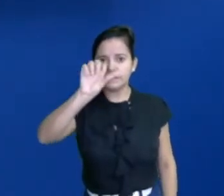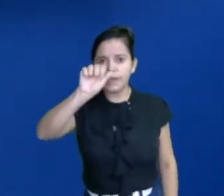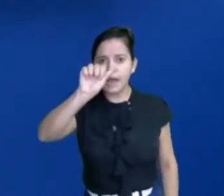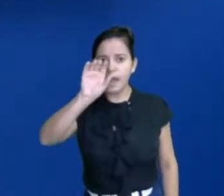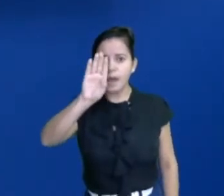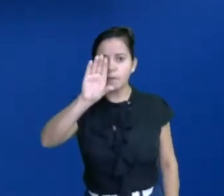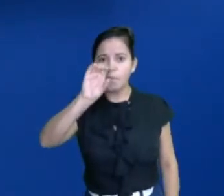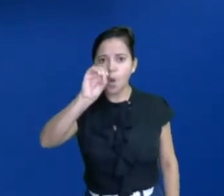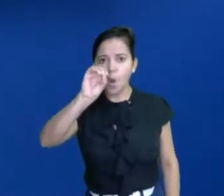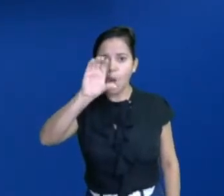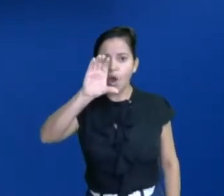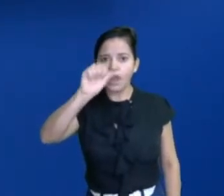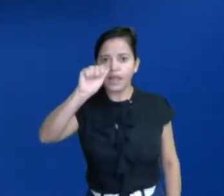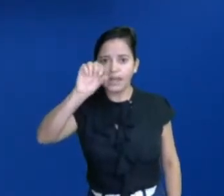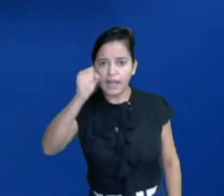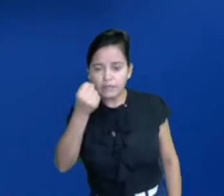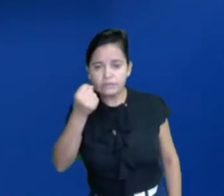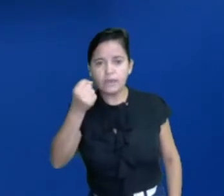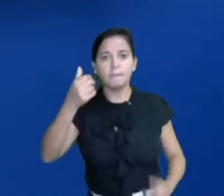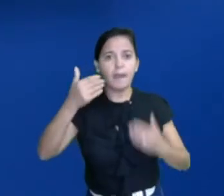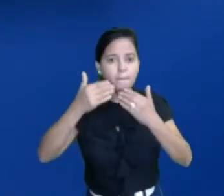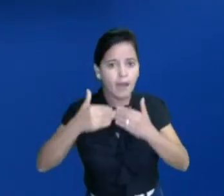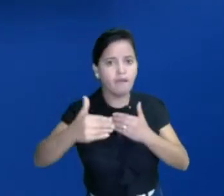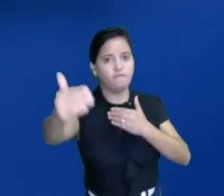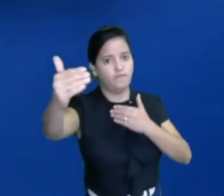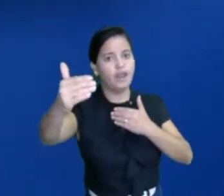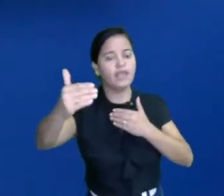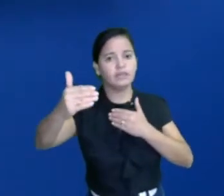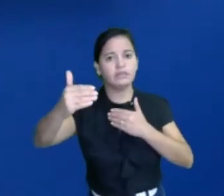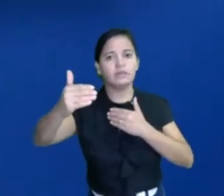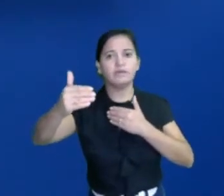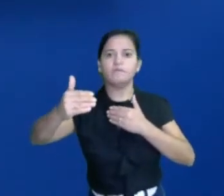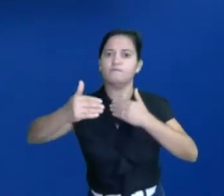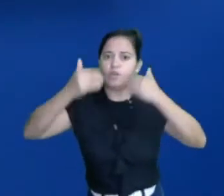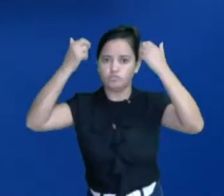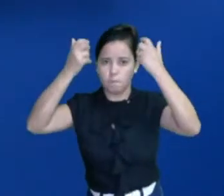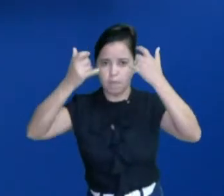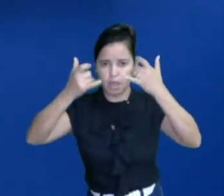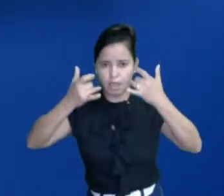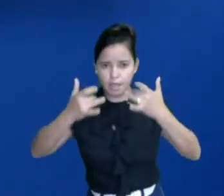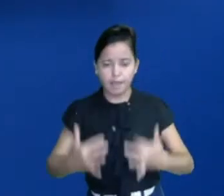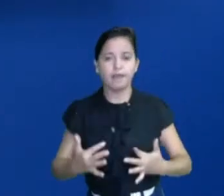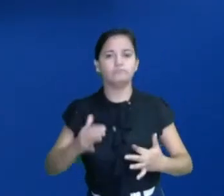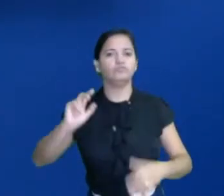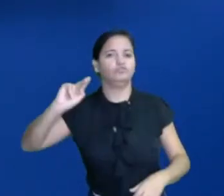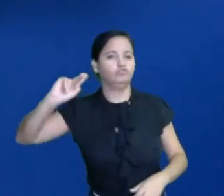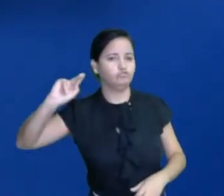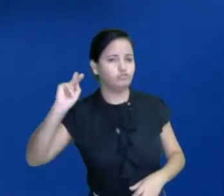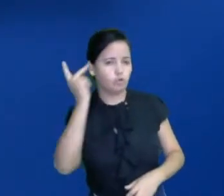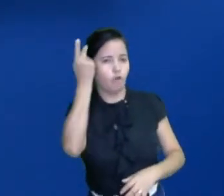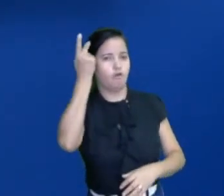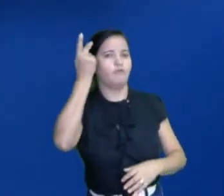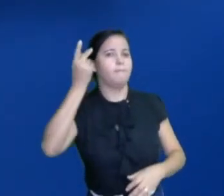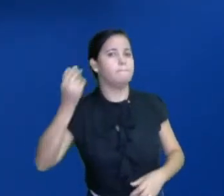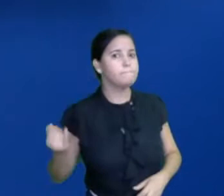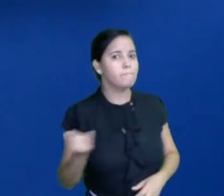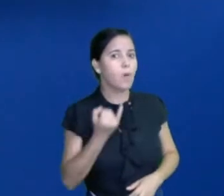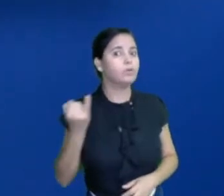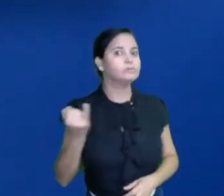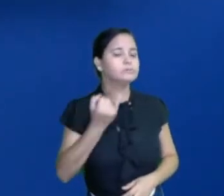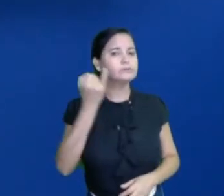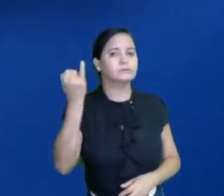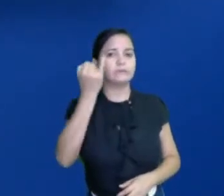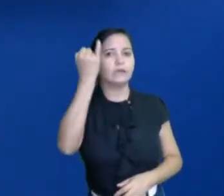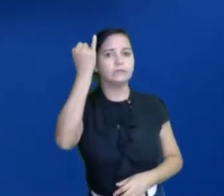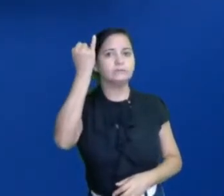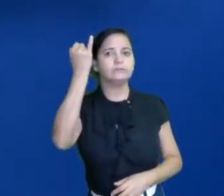Mais para frente, vamos falar sobre esse acontecimento histórico que tem uma importância